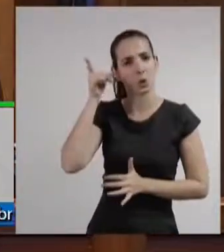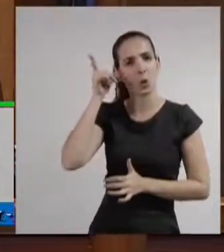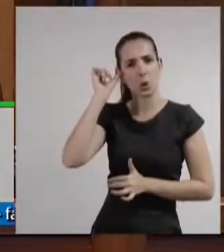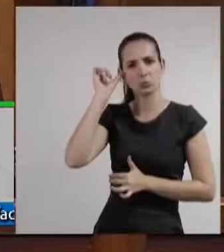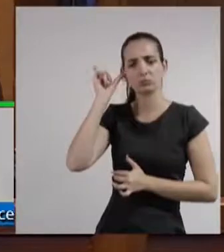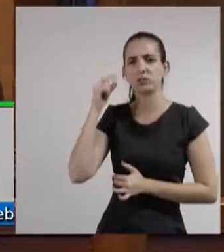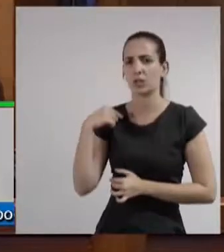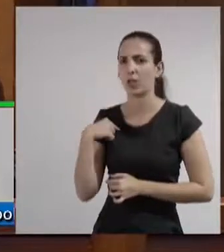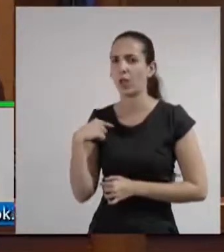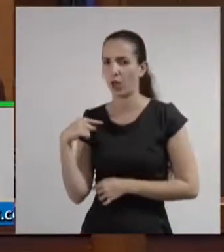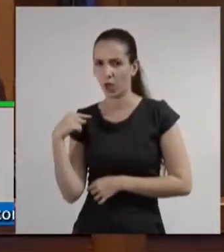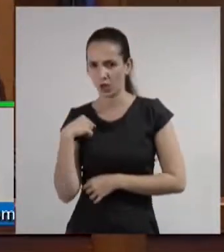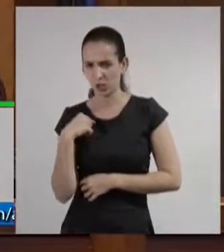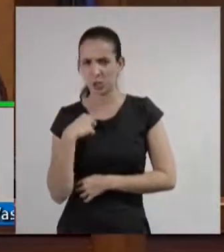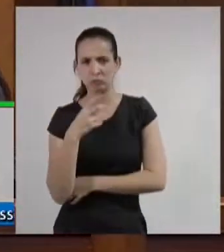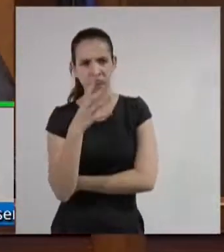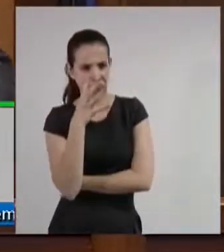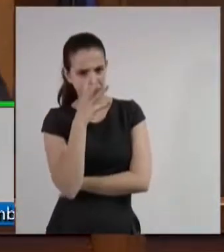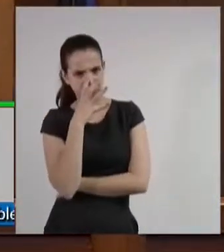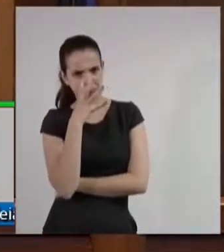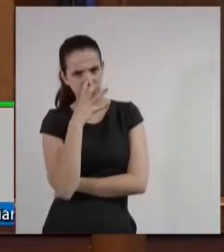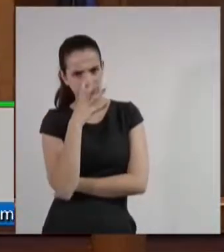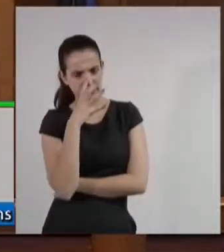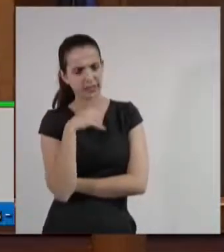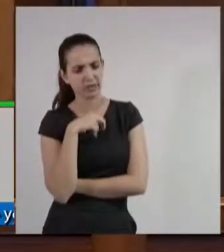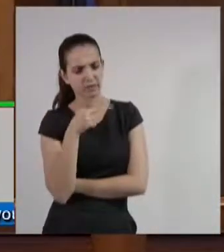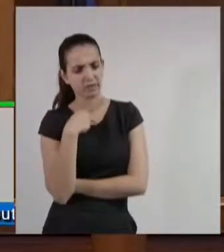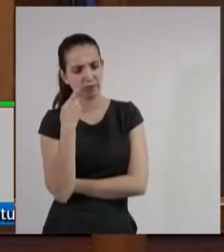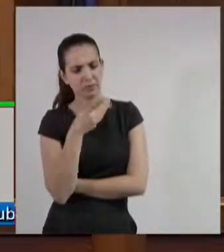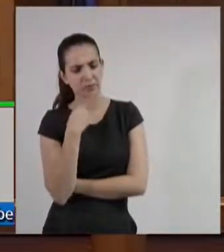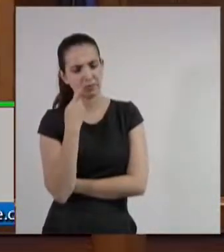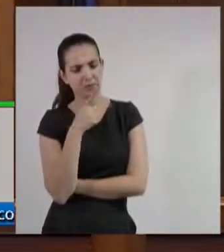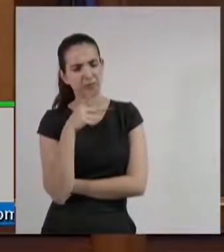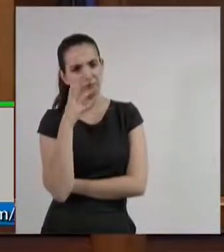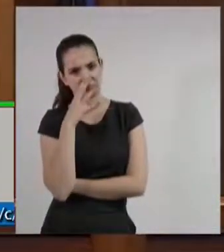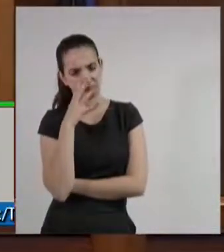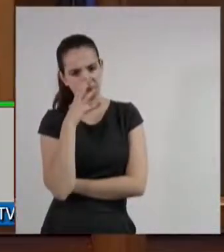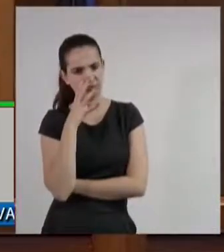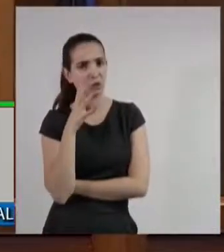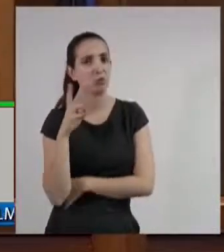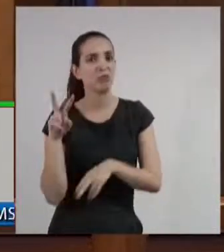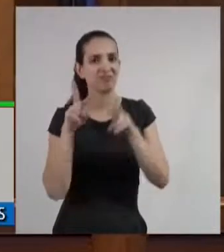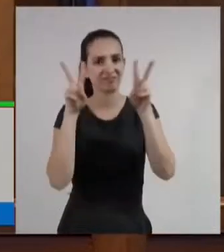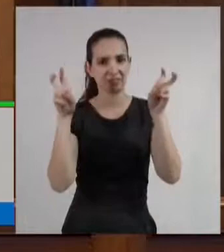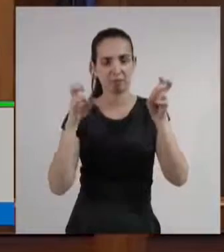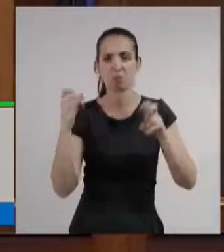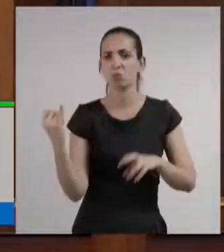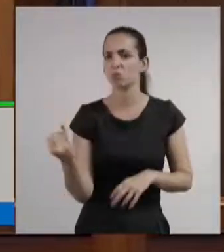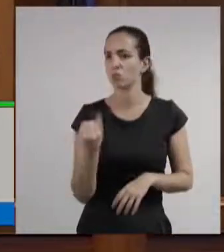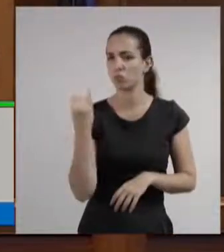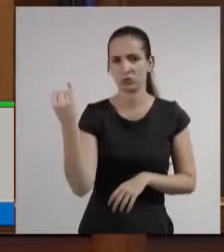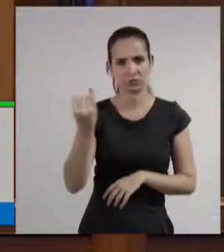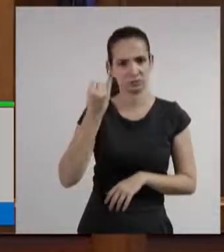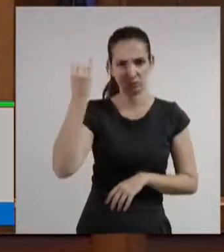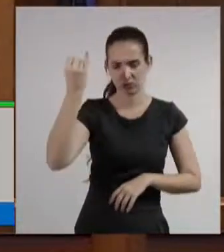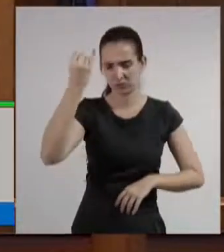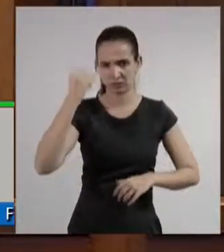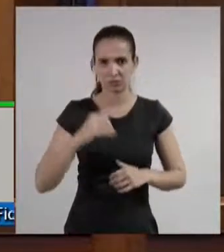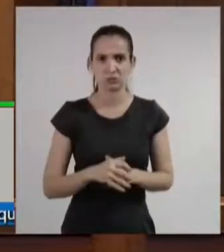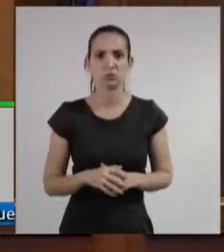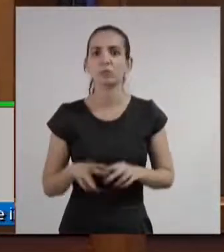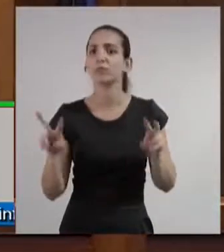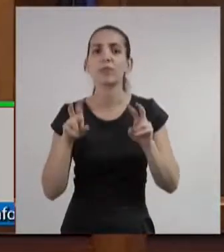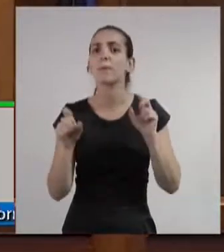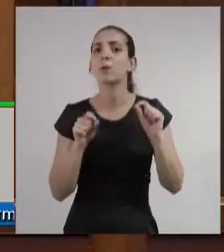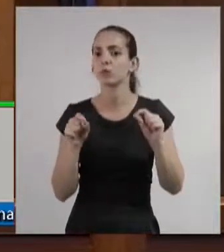um discurso de muita importância sobre o nosso